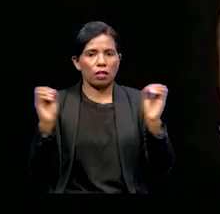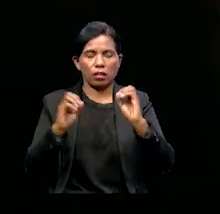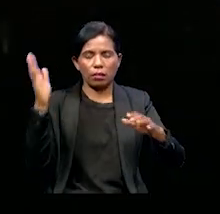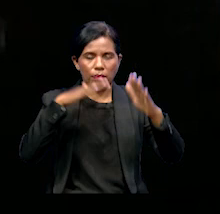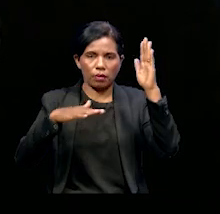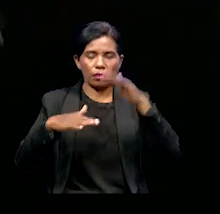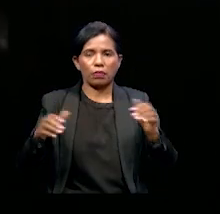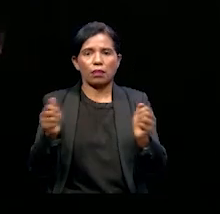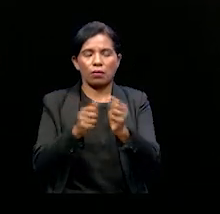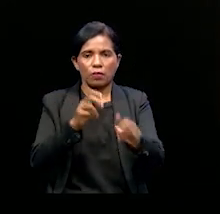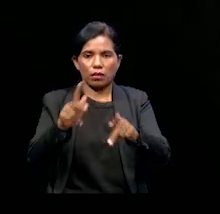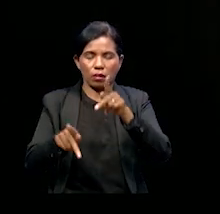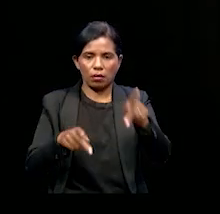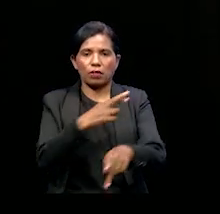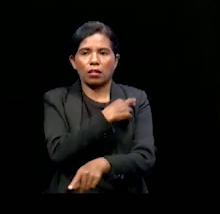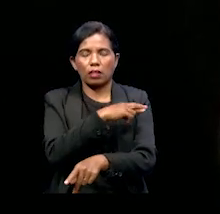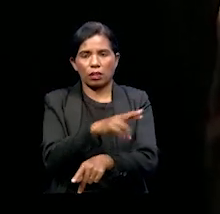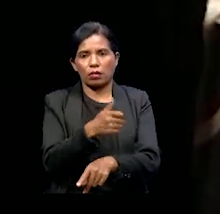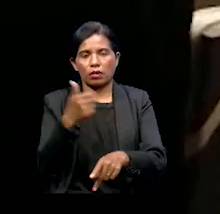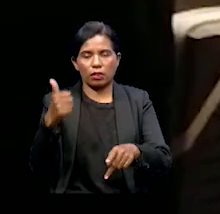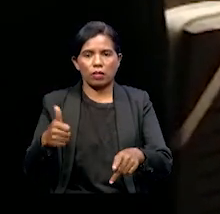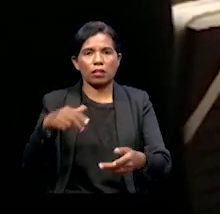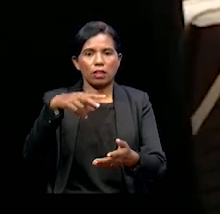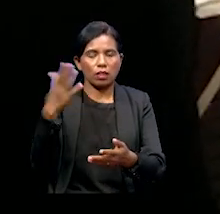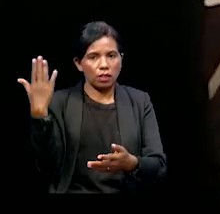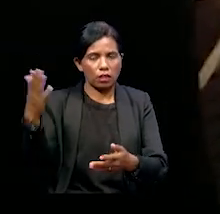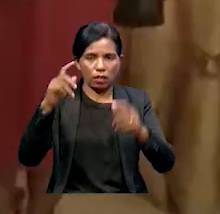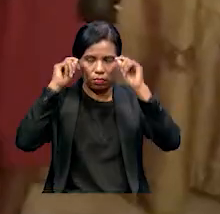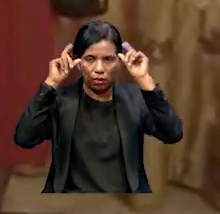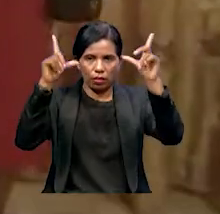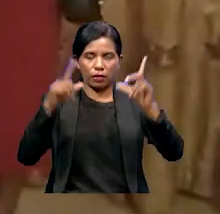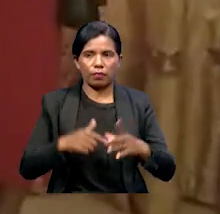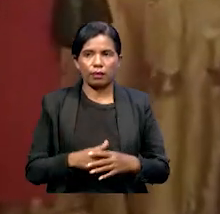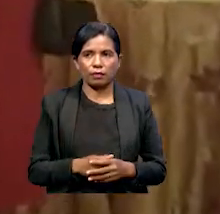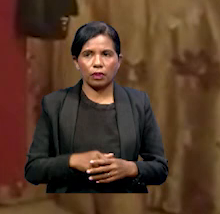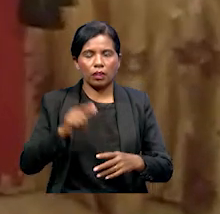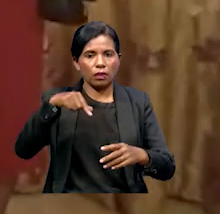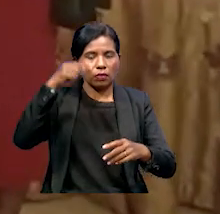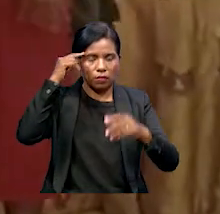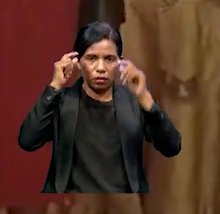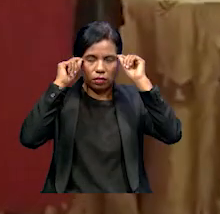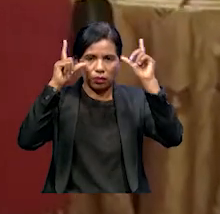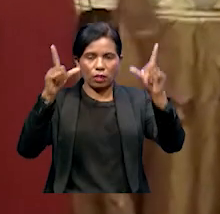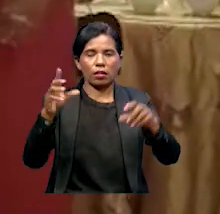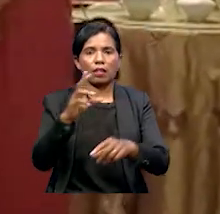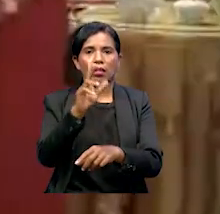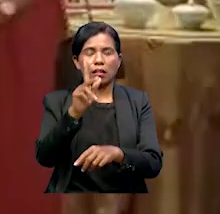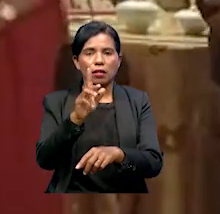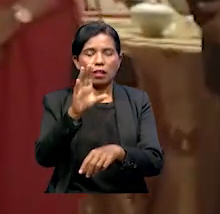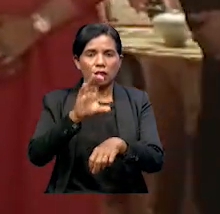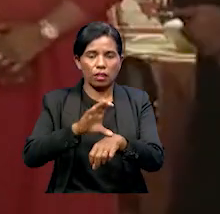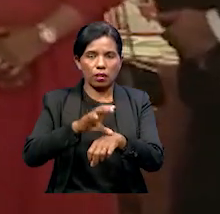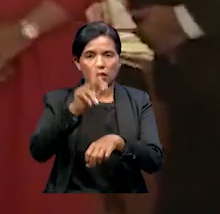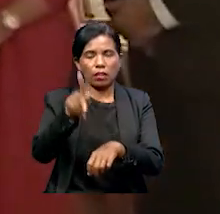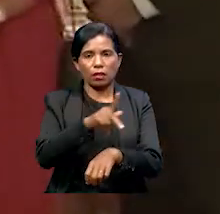conflito entre a comunidade religião Sira, nebe existe e a Timor-Leste. Governo Timor-Leste, Igreja Católica, no religião